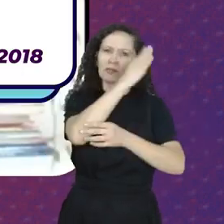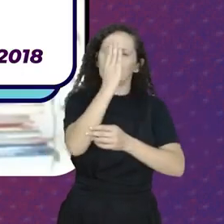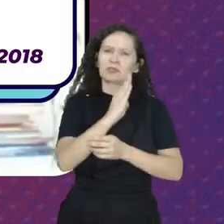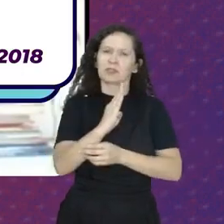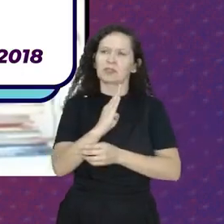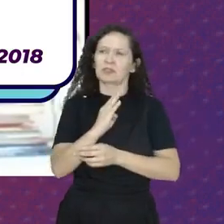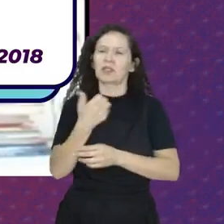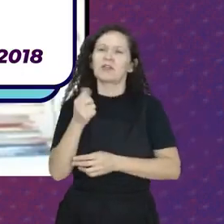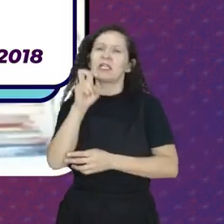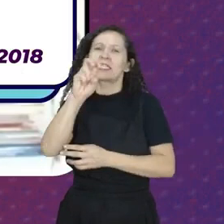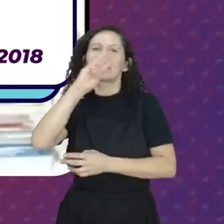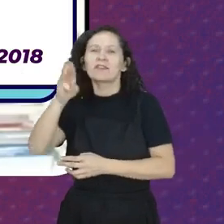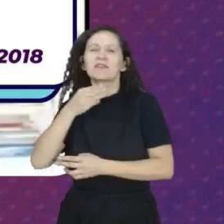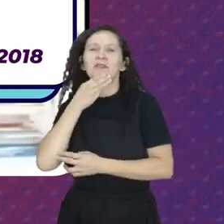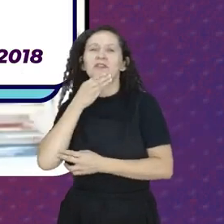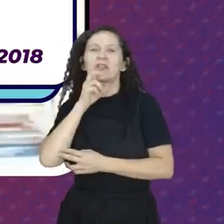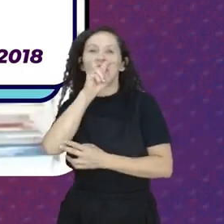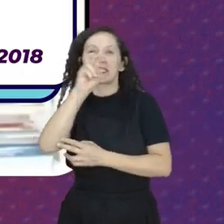de